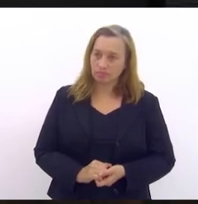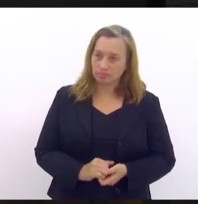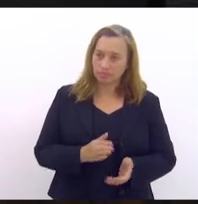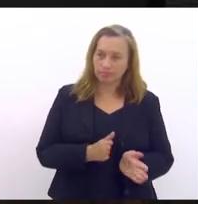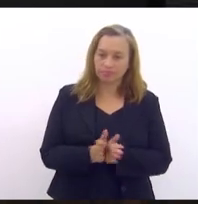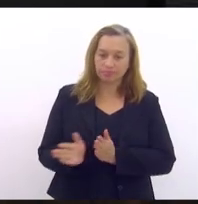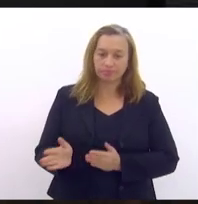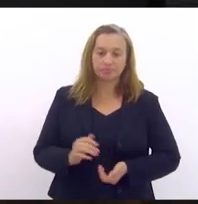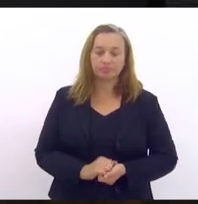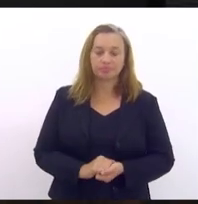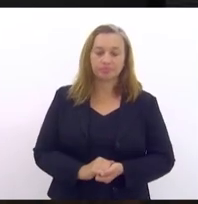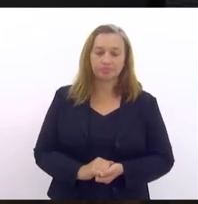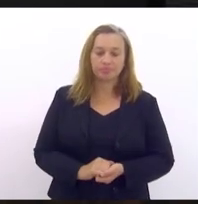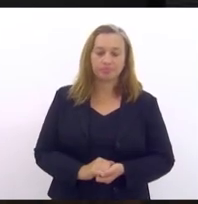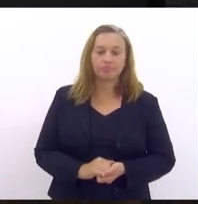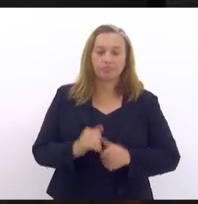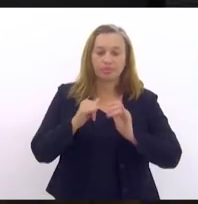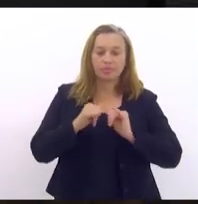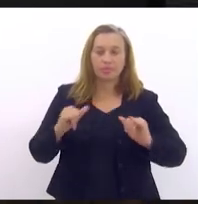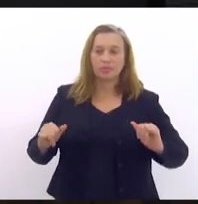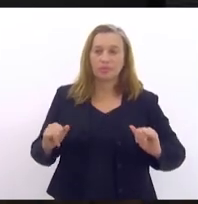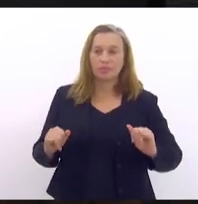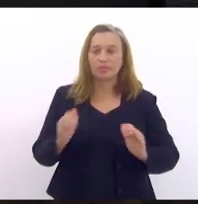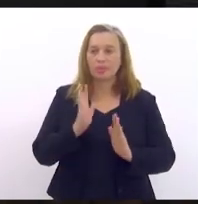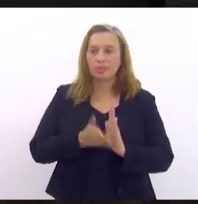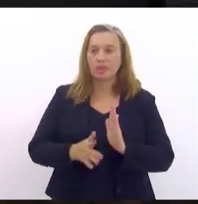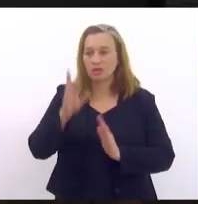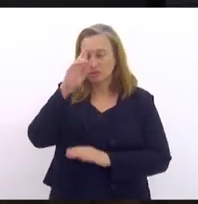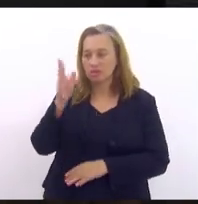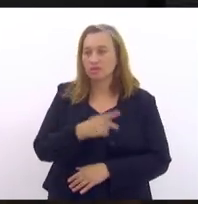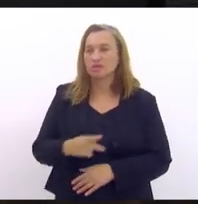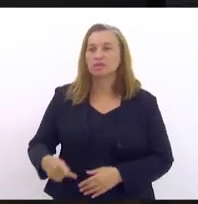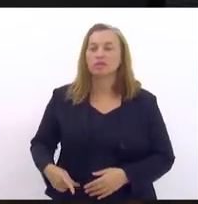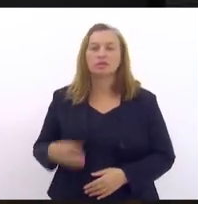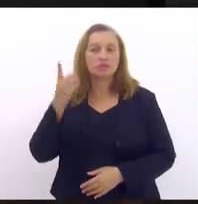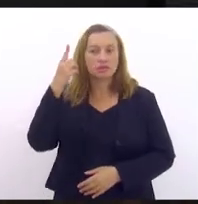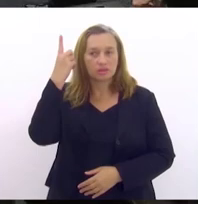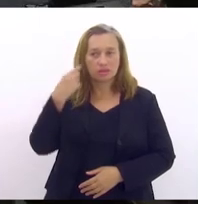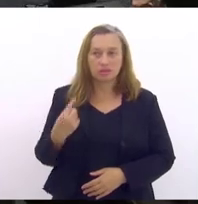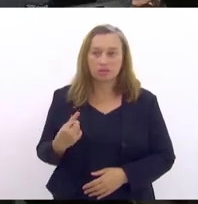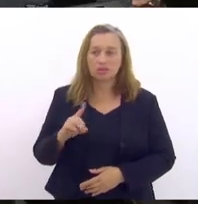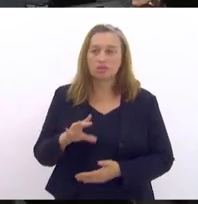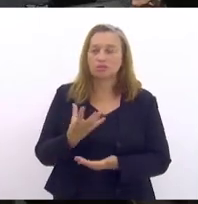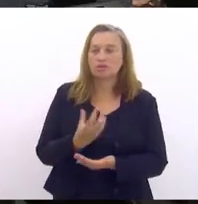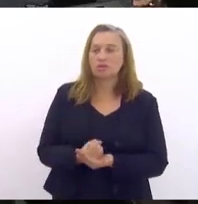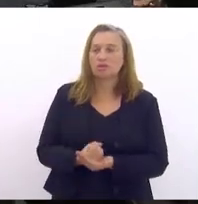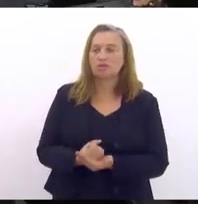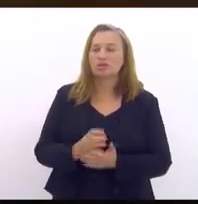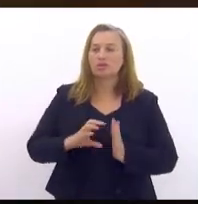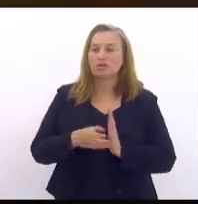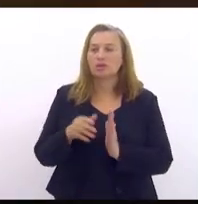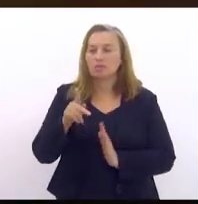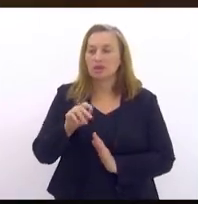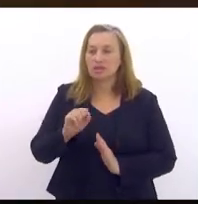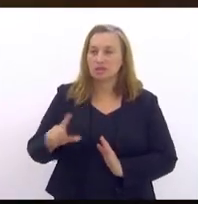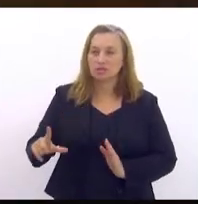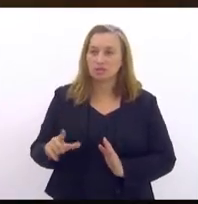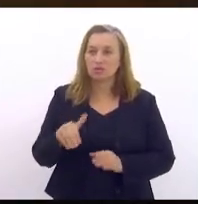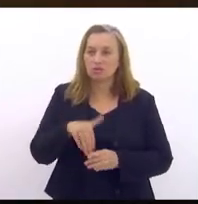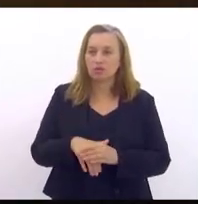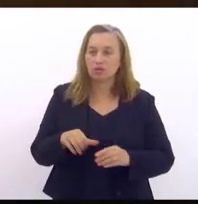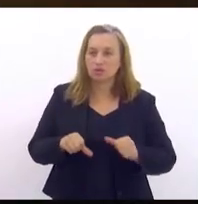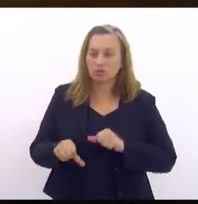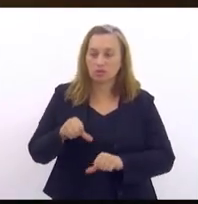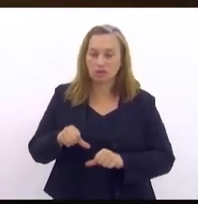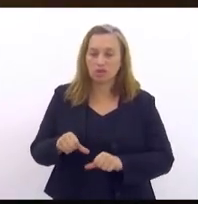vai autógrafo. Anuncio. Pela ordem, presidente. Deputada Dani Monteiro. Só para registrar pela bancada do PSOL, voto contrário